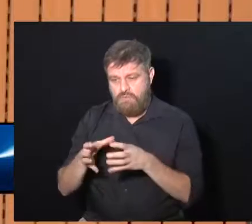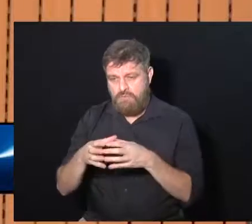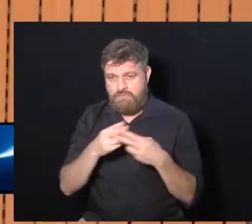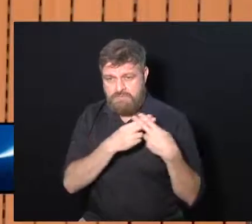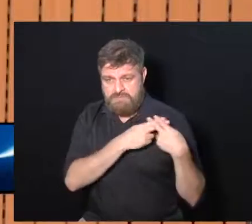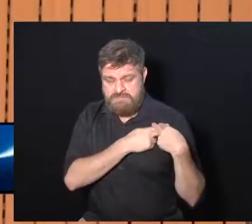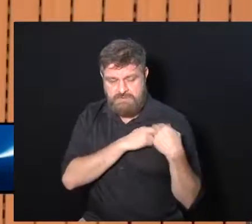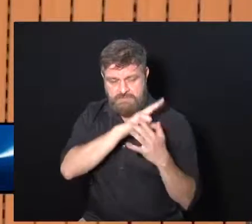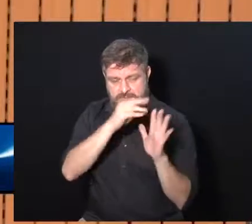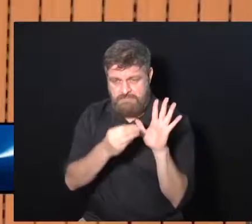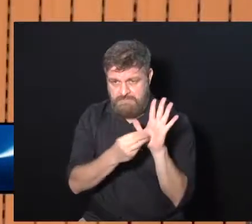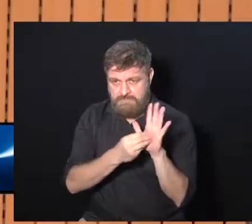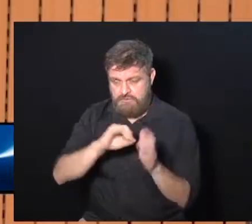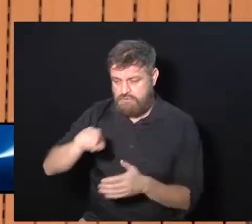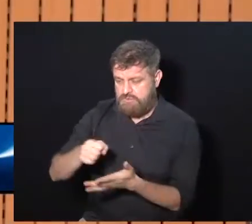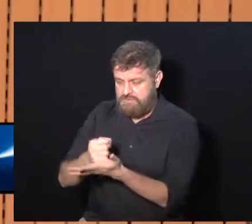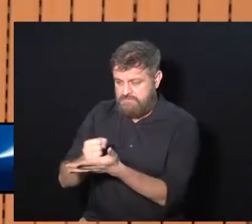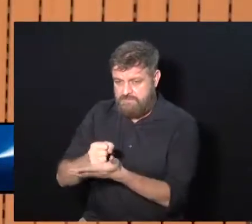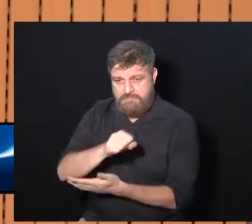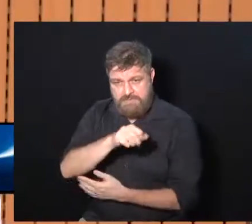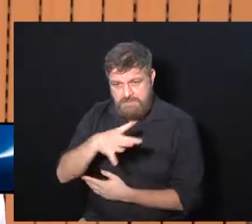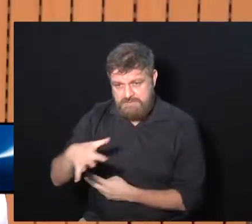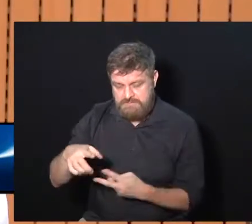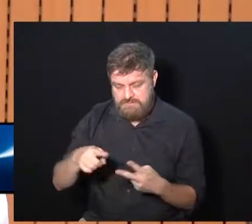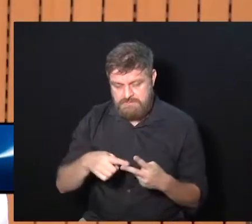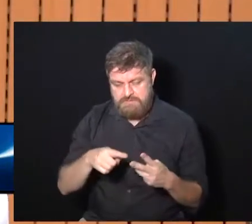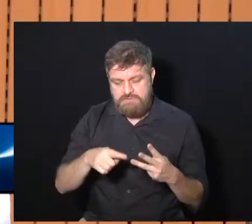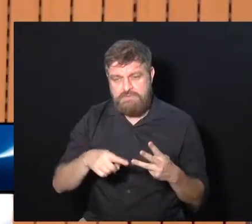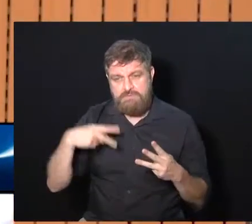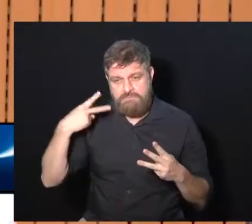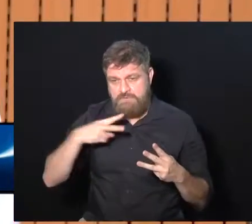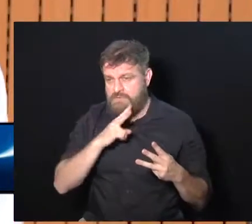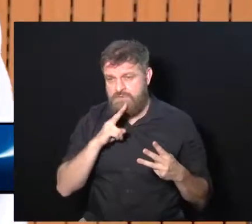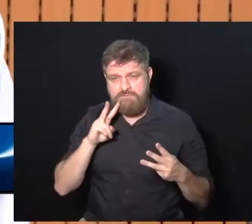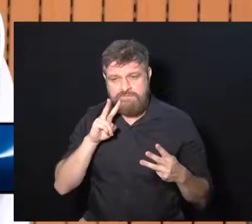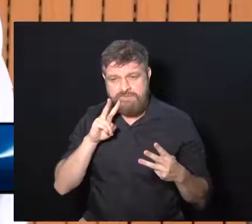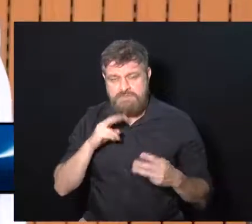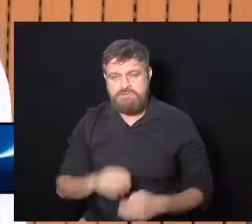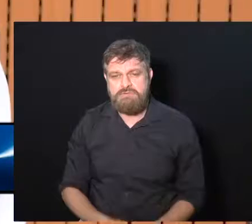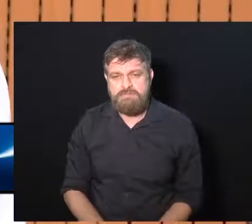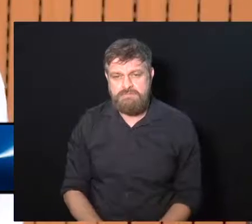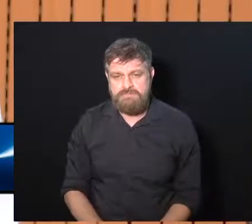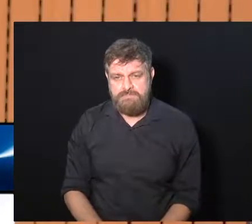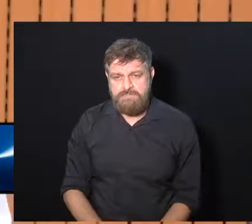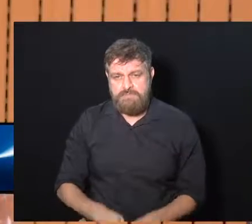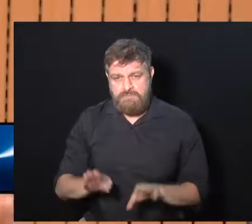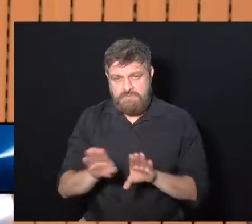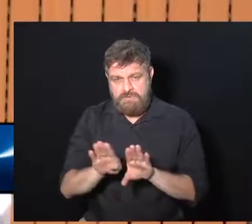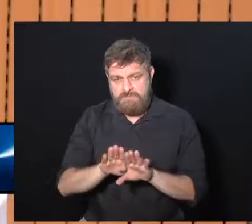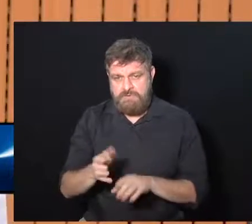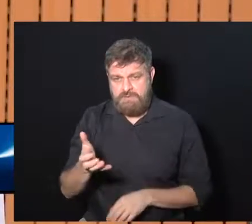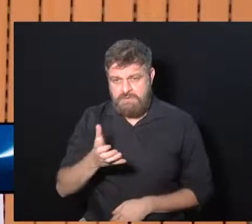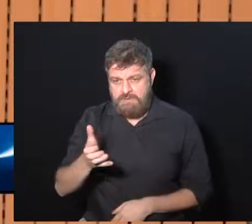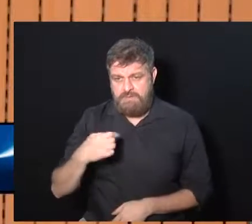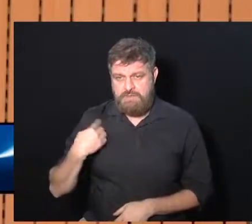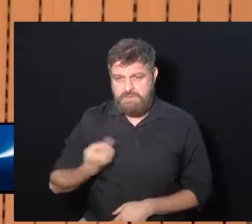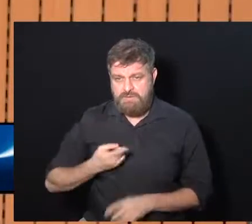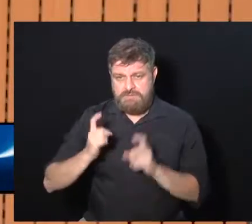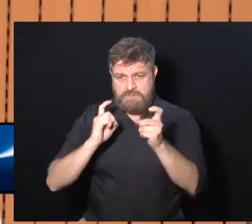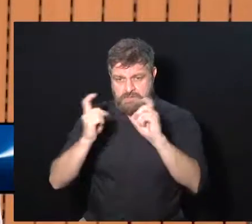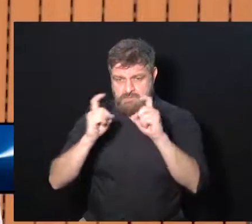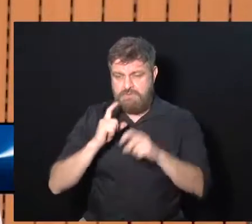Jorge da Farmácia, vereador Sidão Santos, vereador Vinícius Gratti. E também acompanhando a nossa